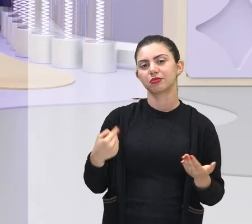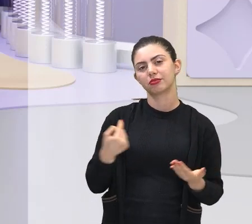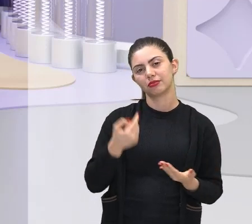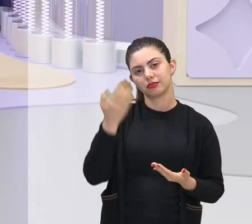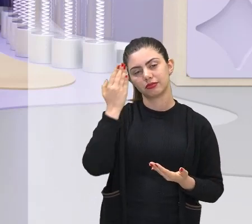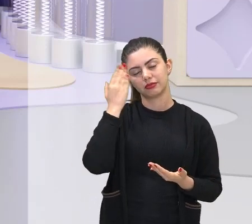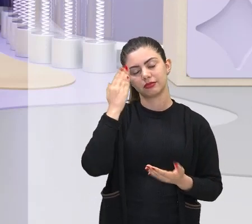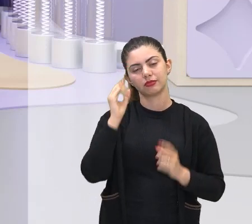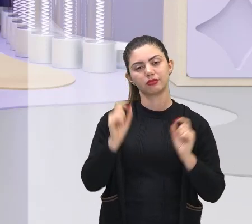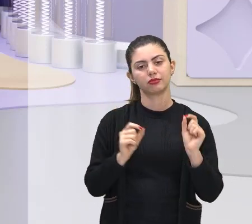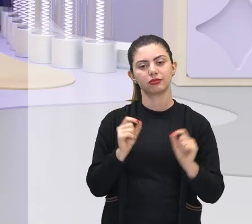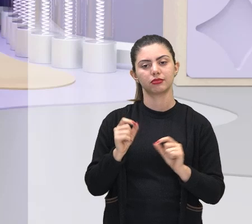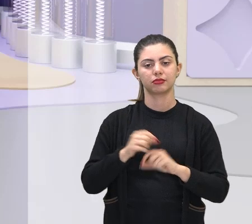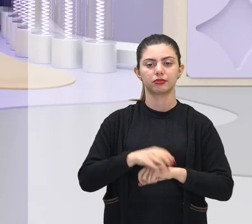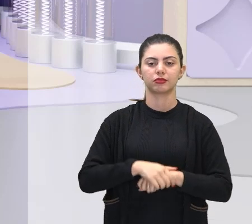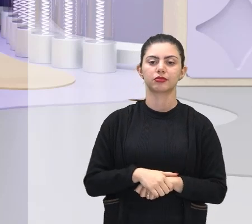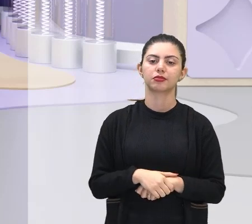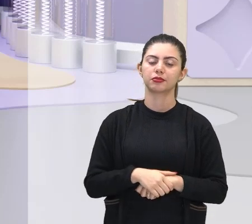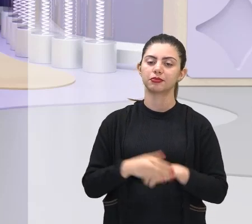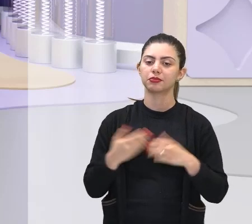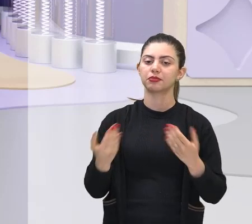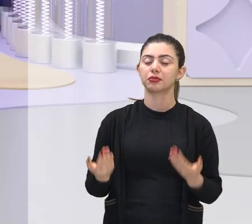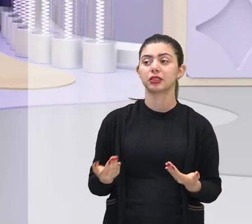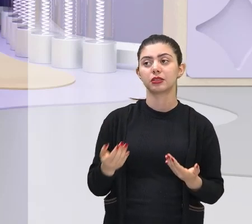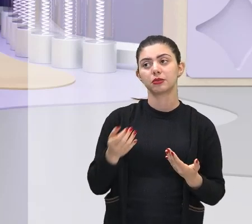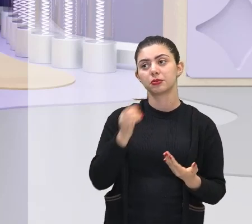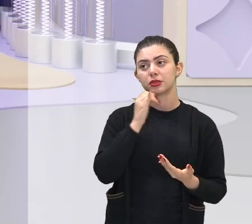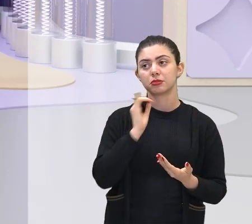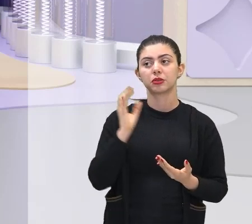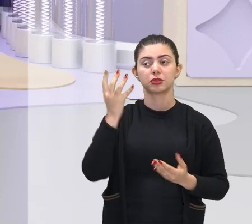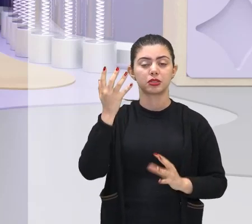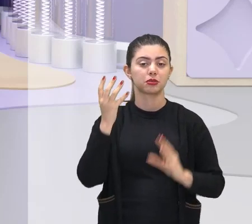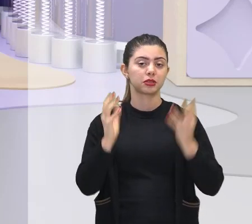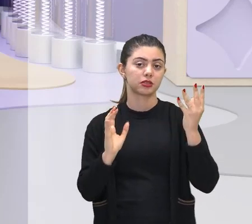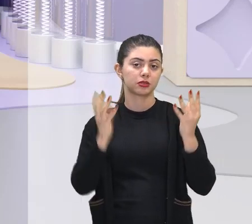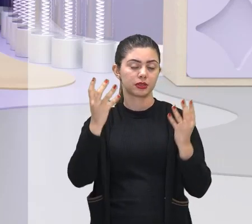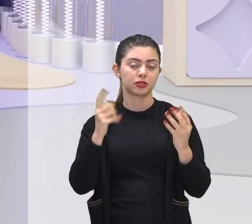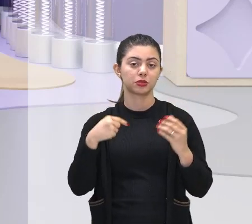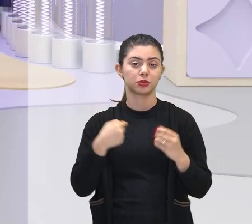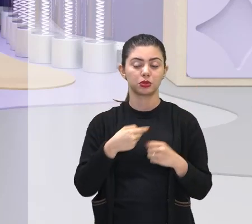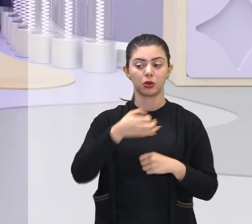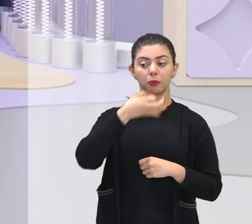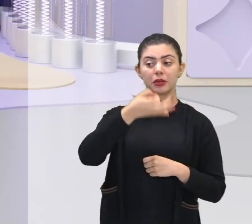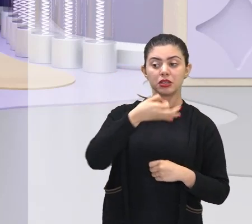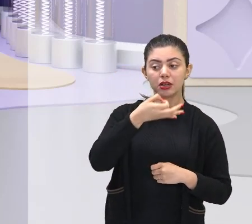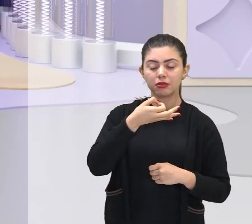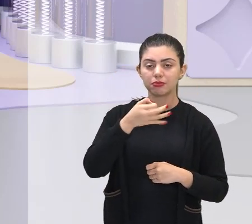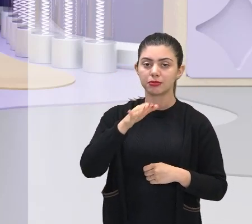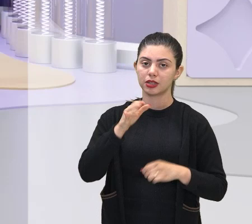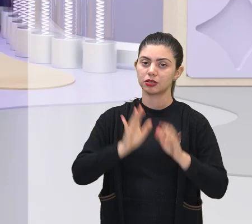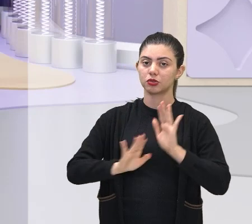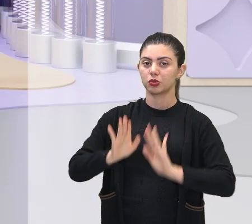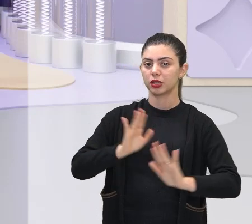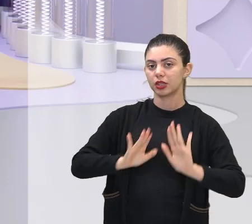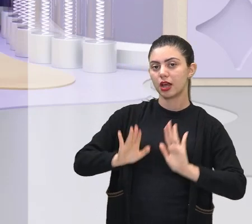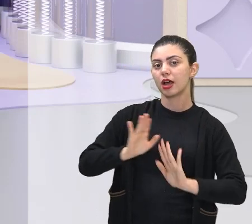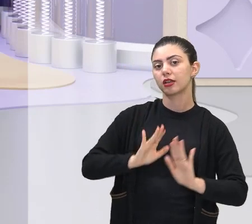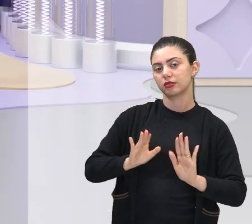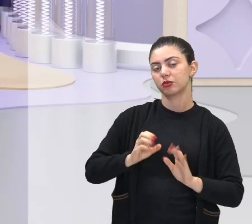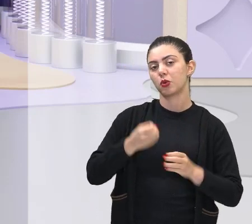vezes, em determinados momentos, precisamos tomar muito cuidado com a forma que nós